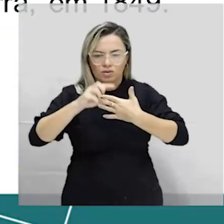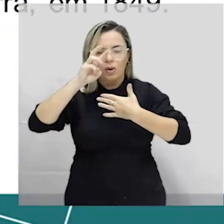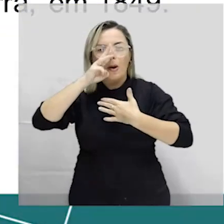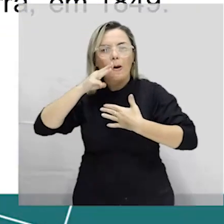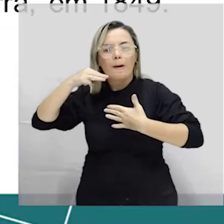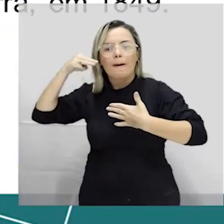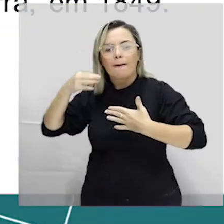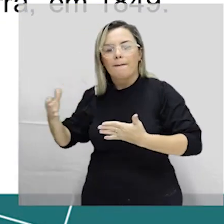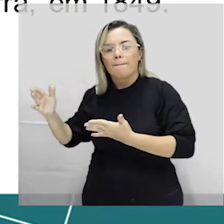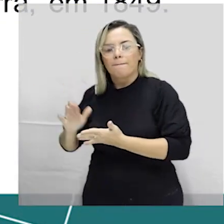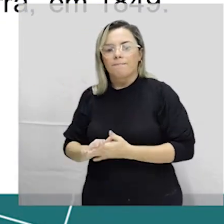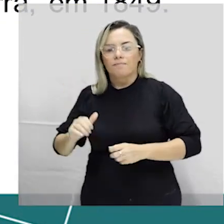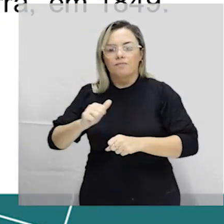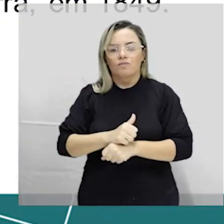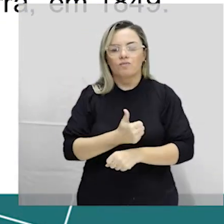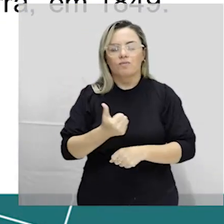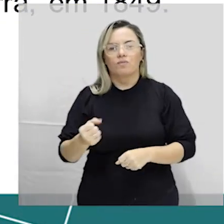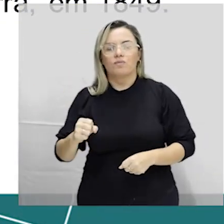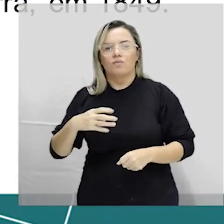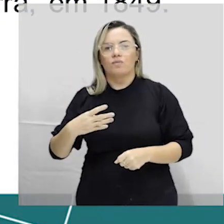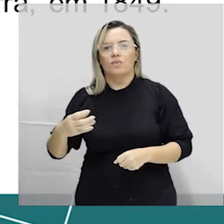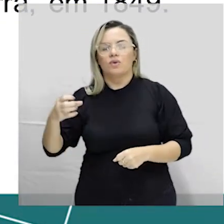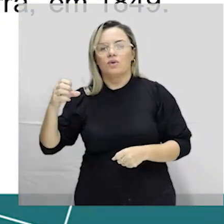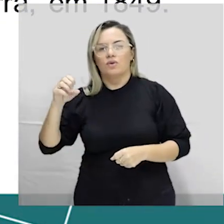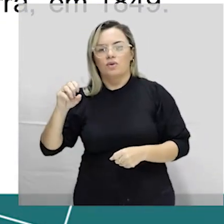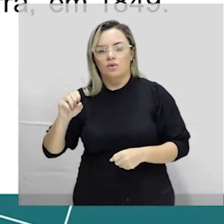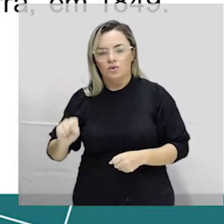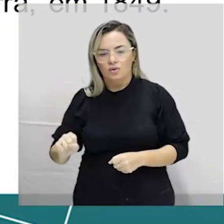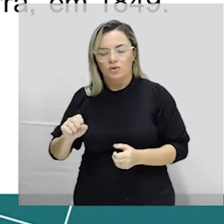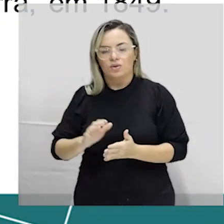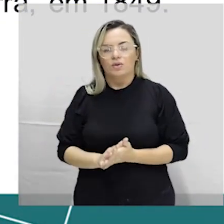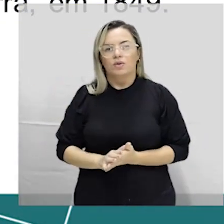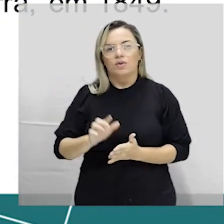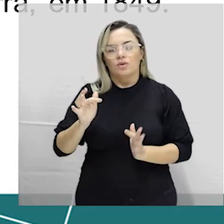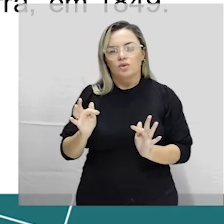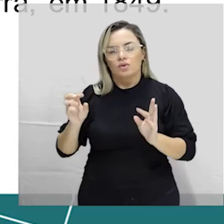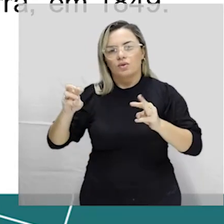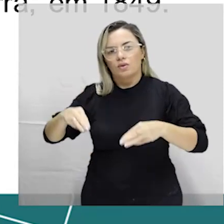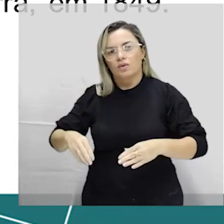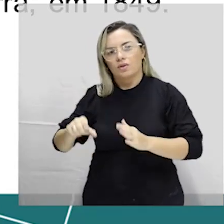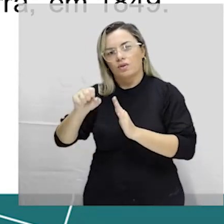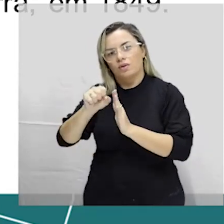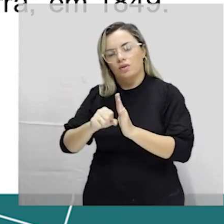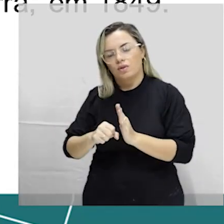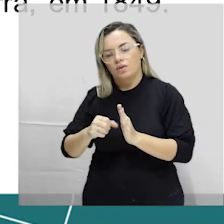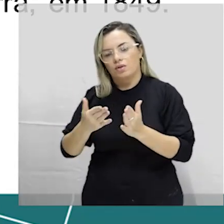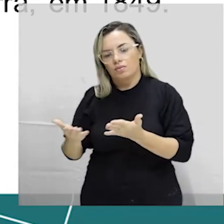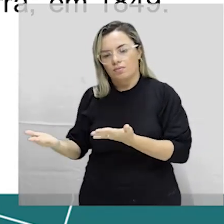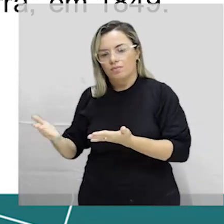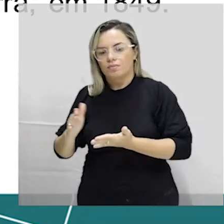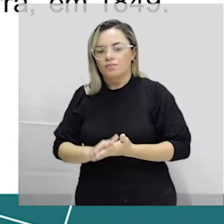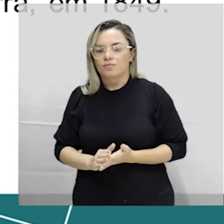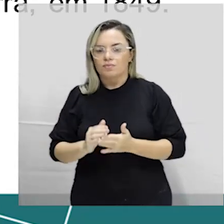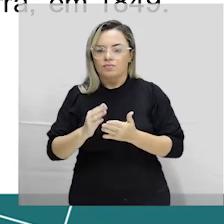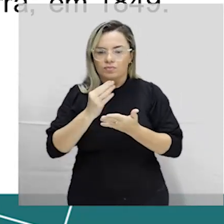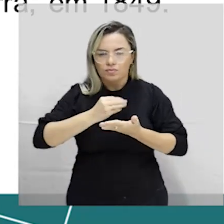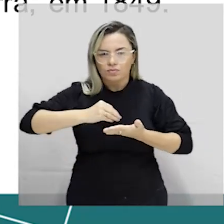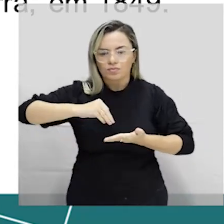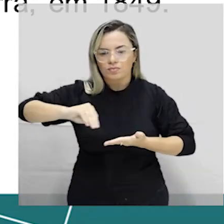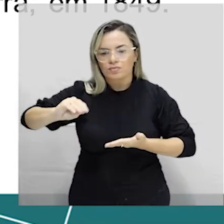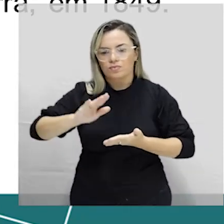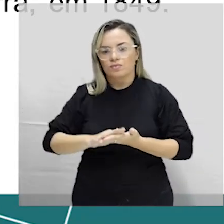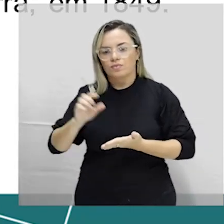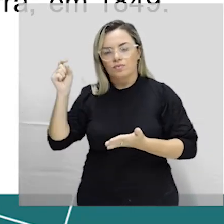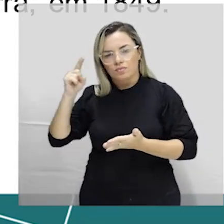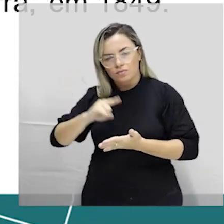Em 1848, no final dessa década de 1840, ele publicou juntamente com Friedrich Engels, o seu grande